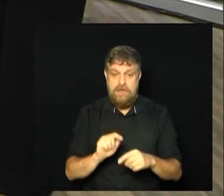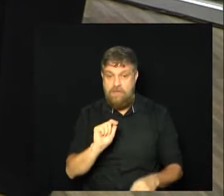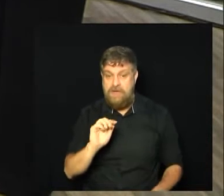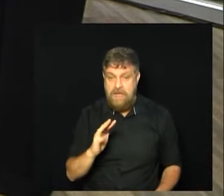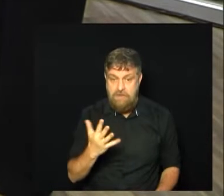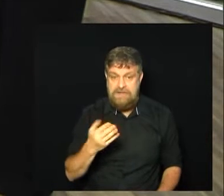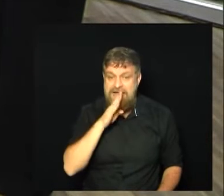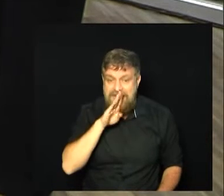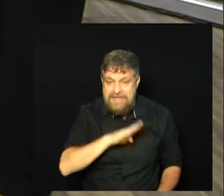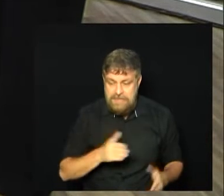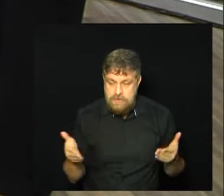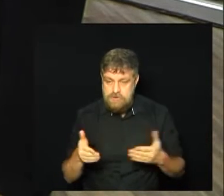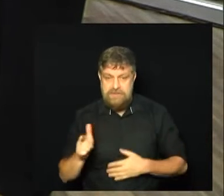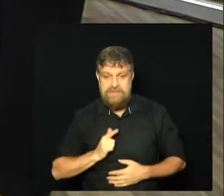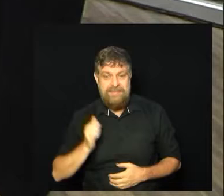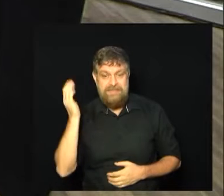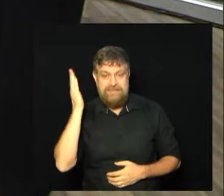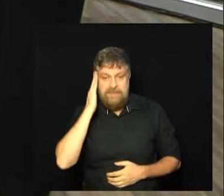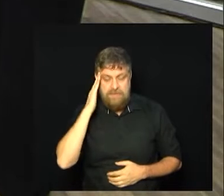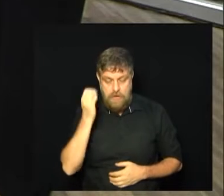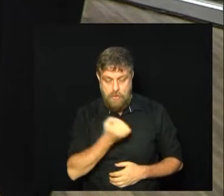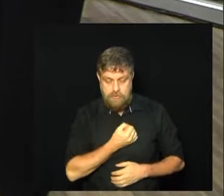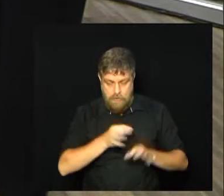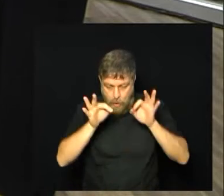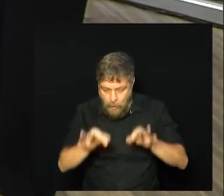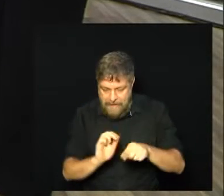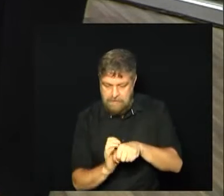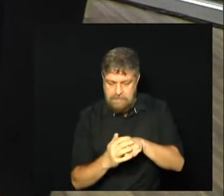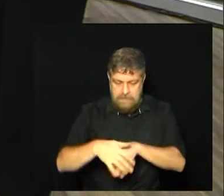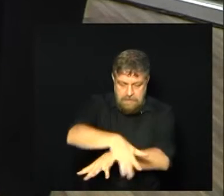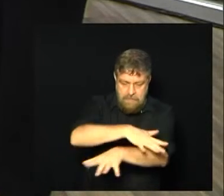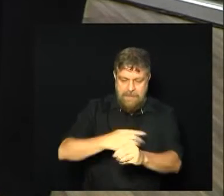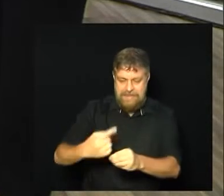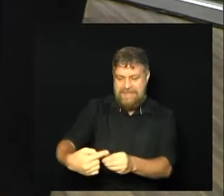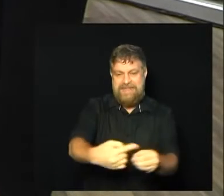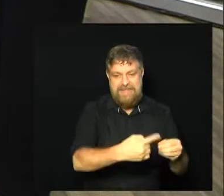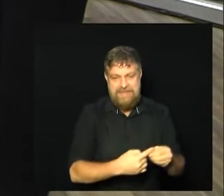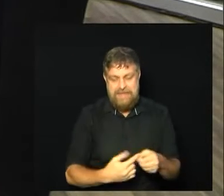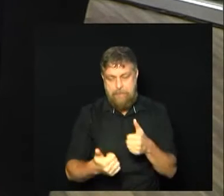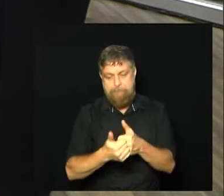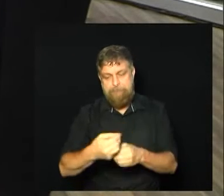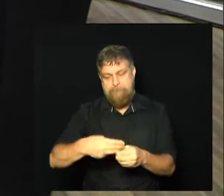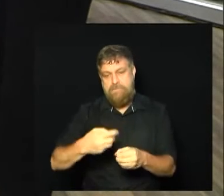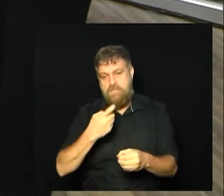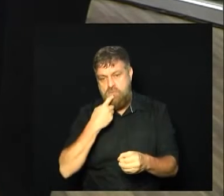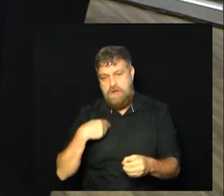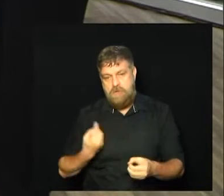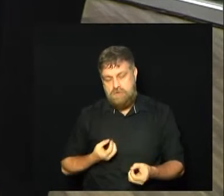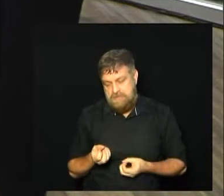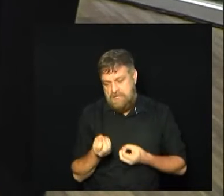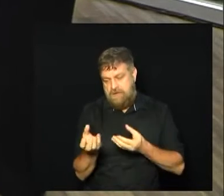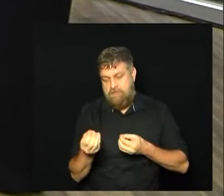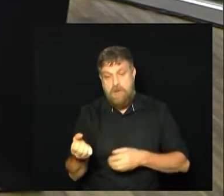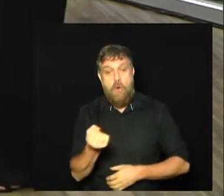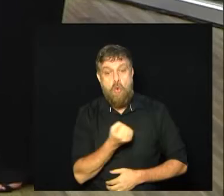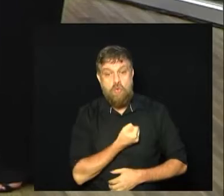sair hoje à tarde a atualização dos casos da Covid-19 nos municípios da nossa região. A gente continua informando naquela nossa